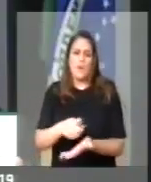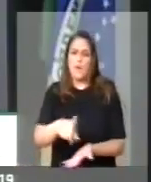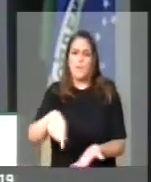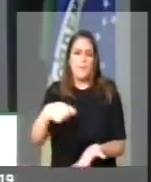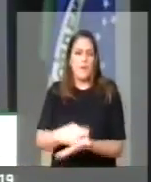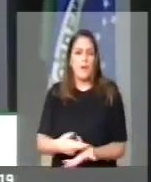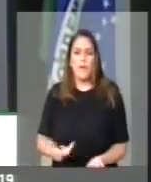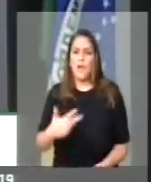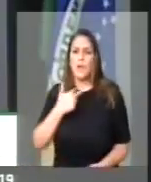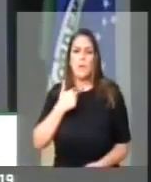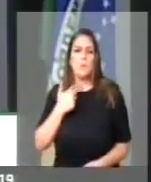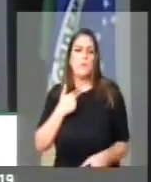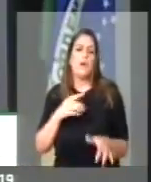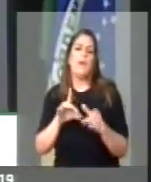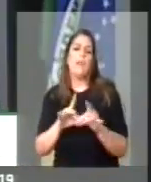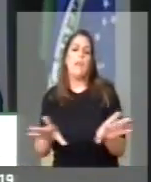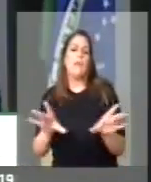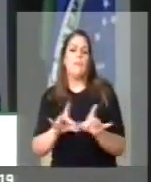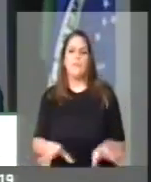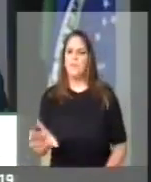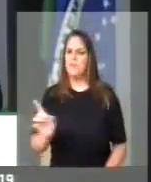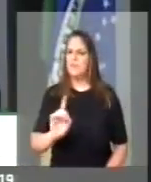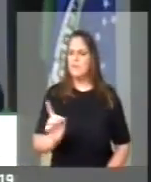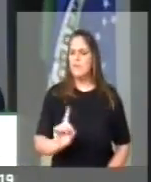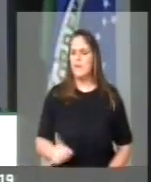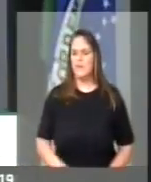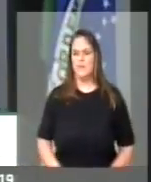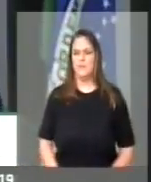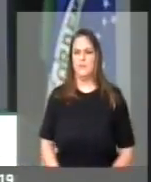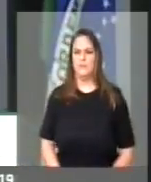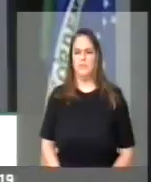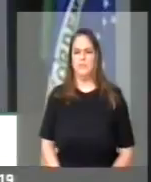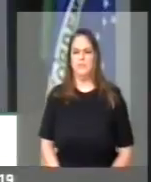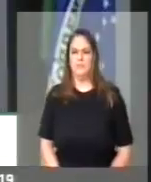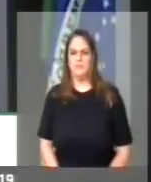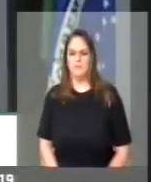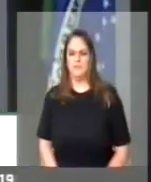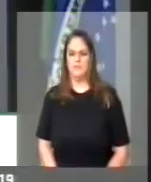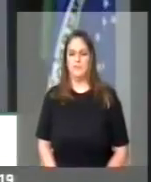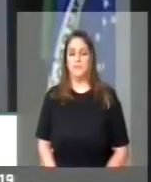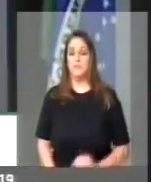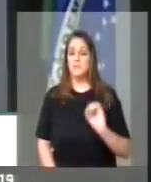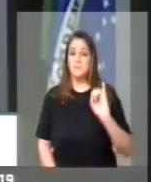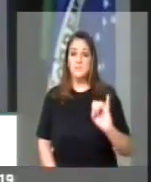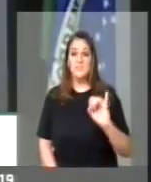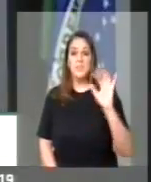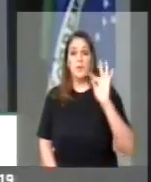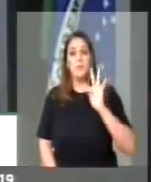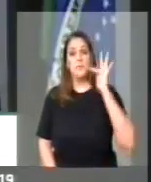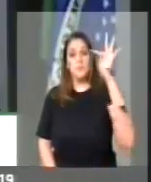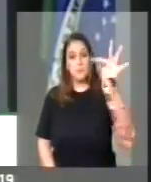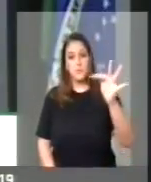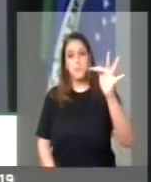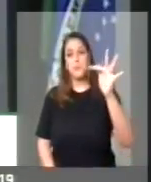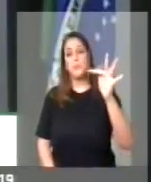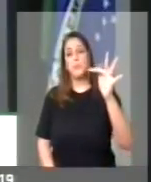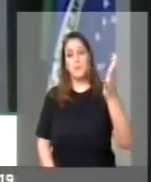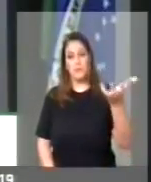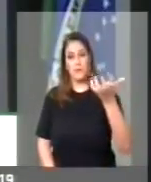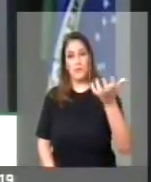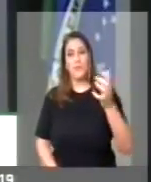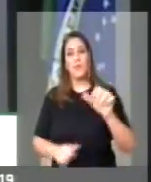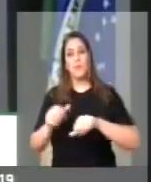multinacionais. Mas é claro que, se necessário for para garantir a seguridade no futuro, que discuta-se sim